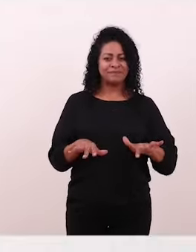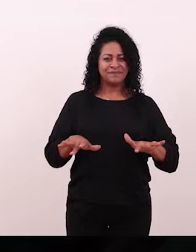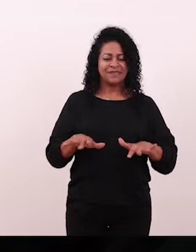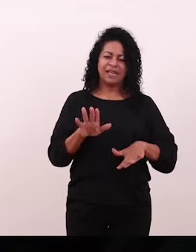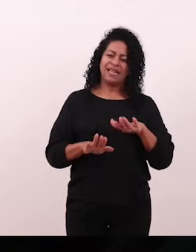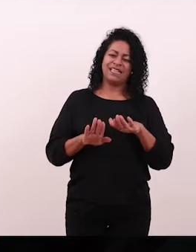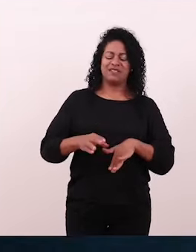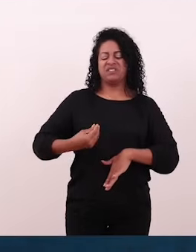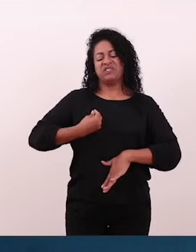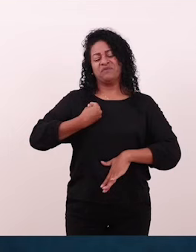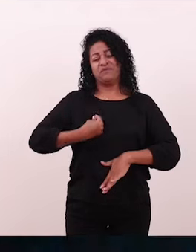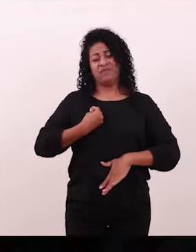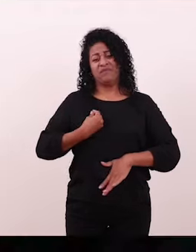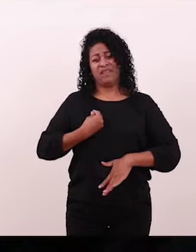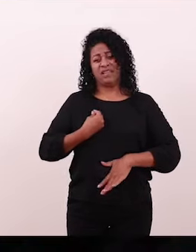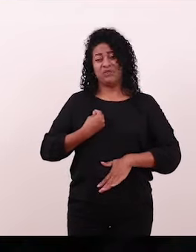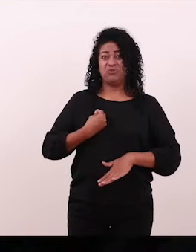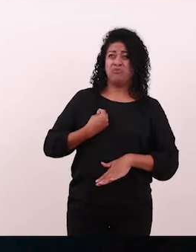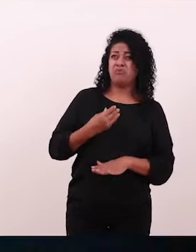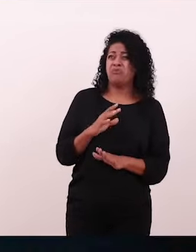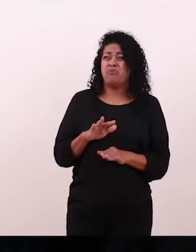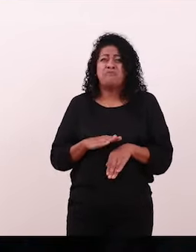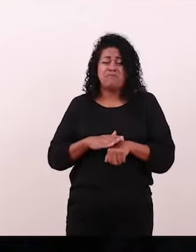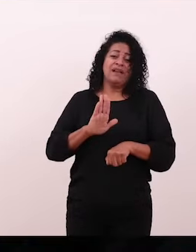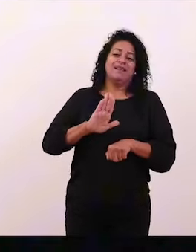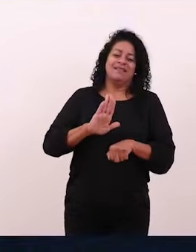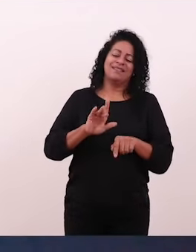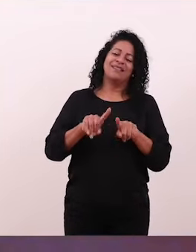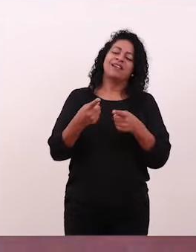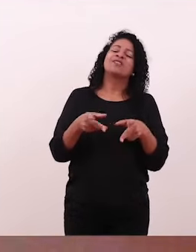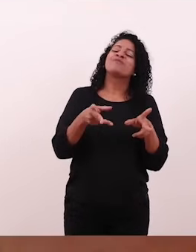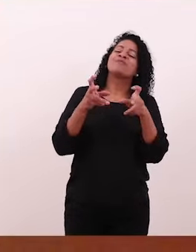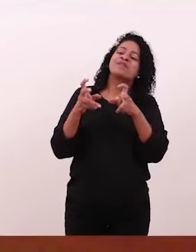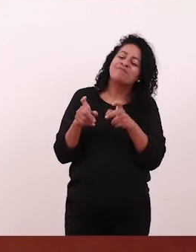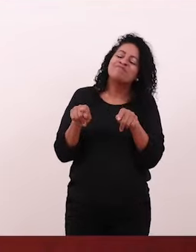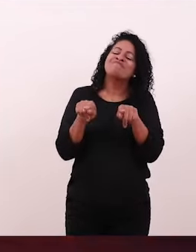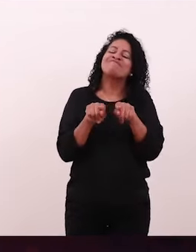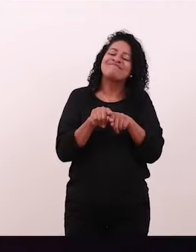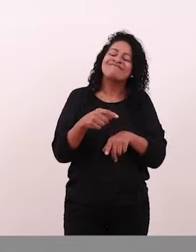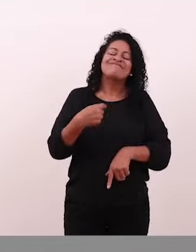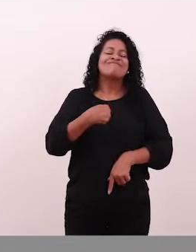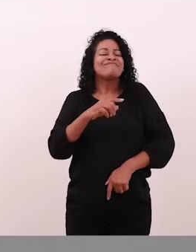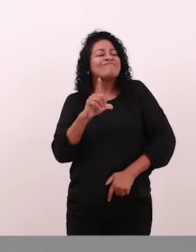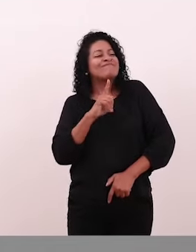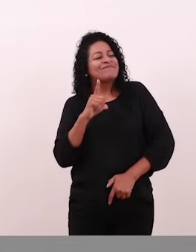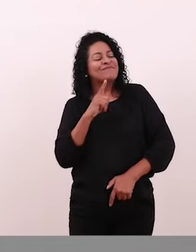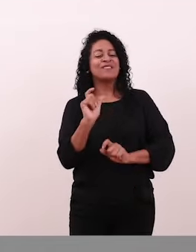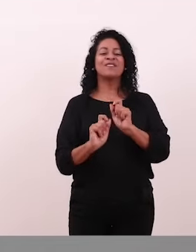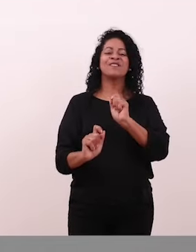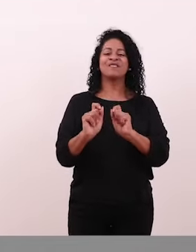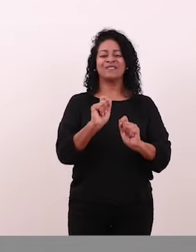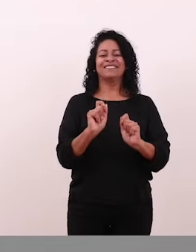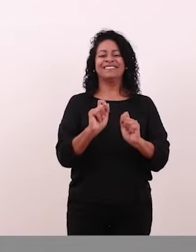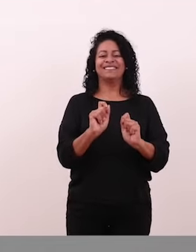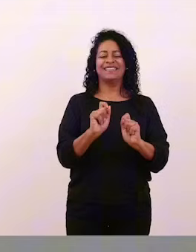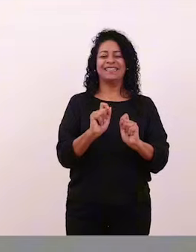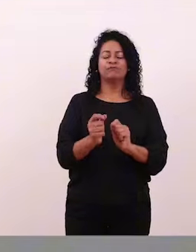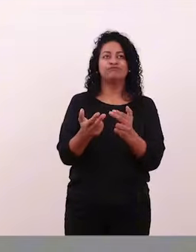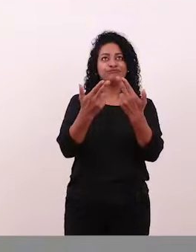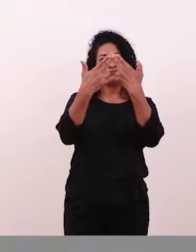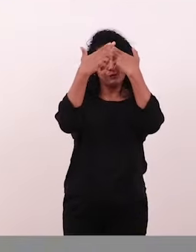Eu posso até não ter vivido determinadas coisas que eu percebo que emocionalmente